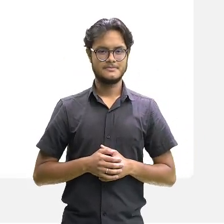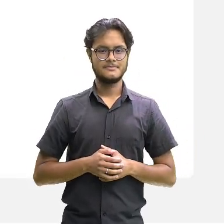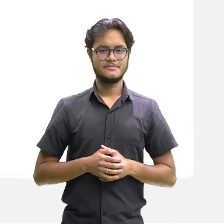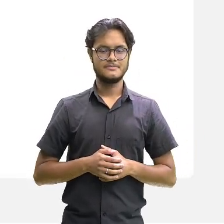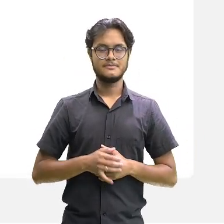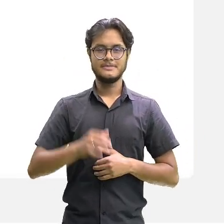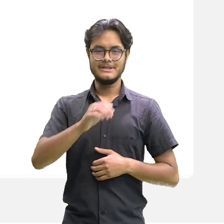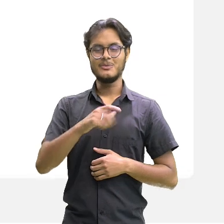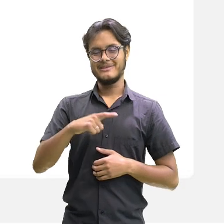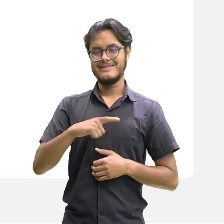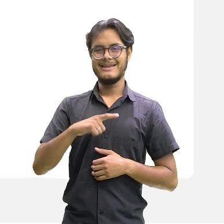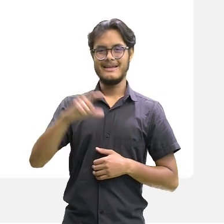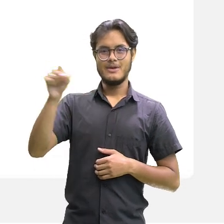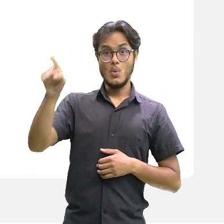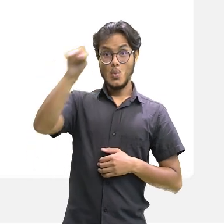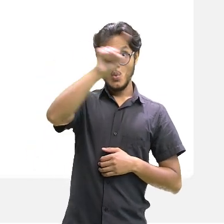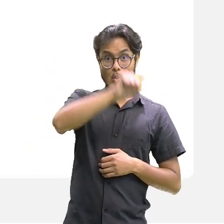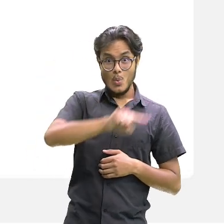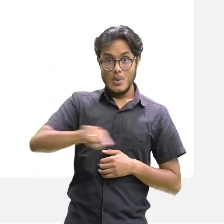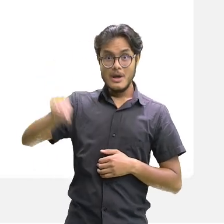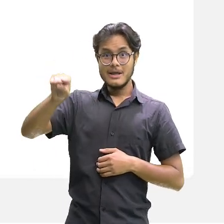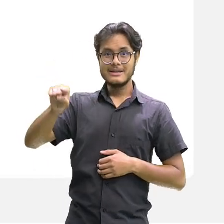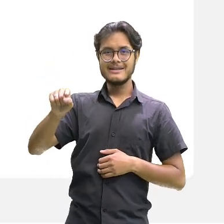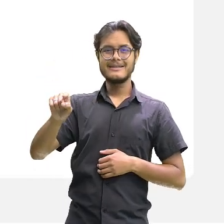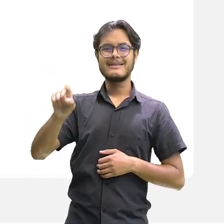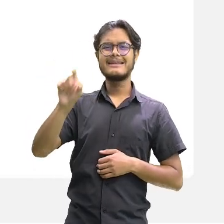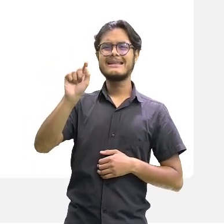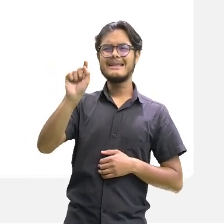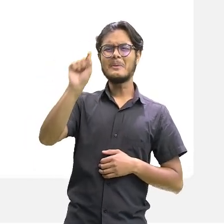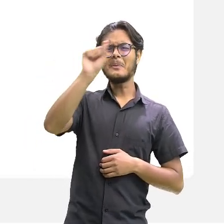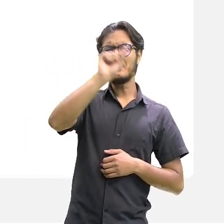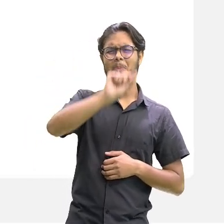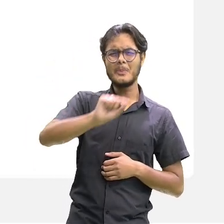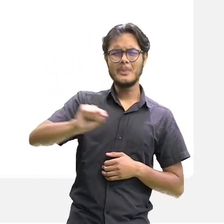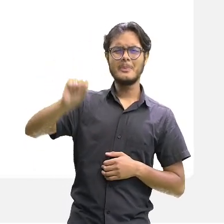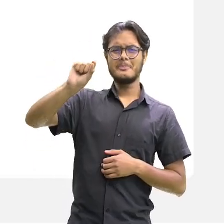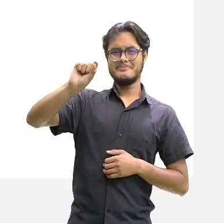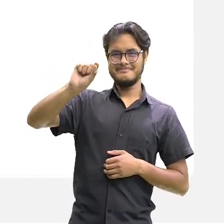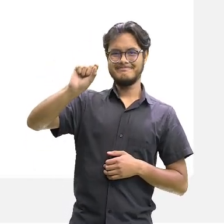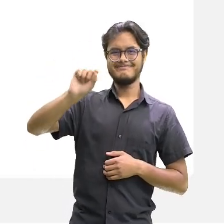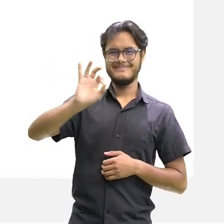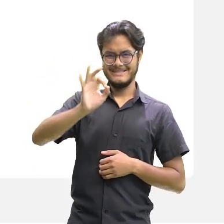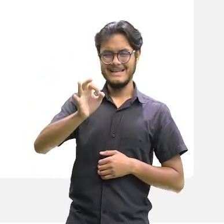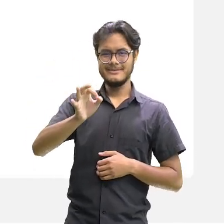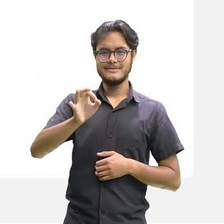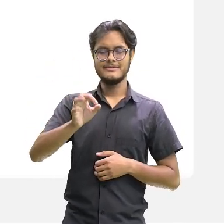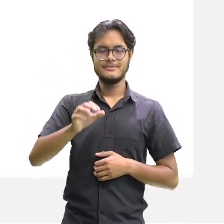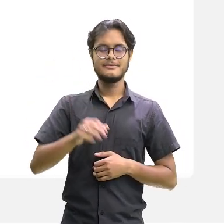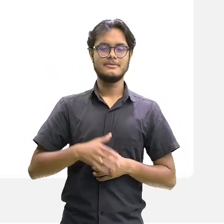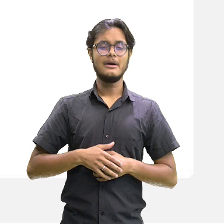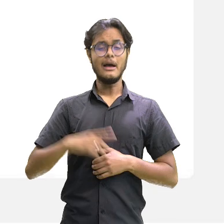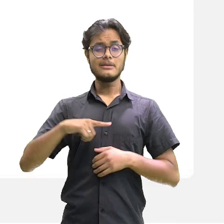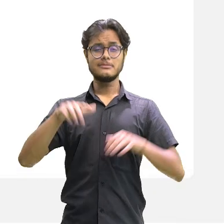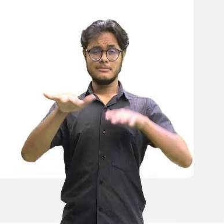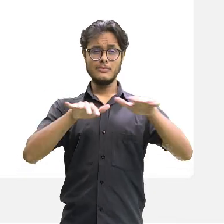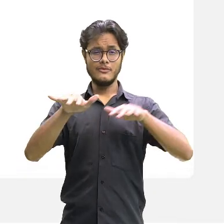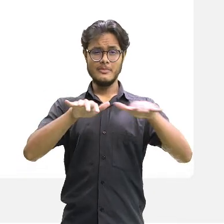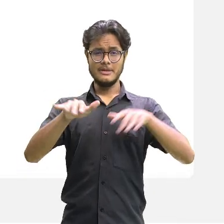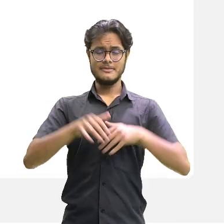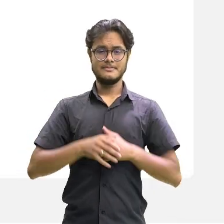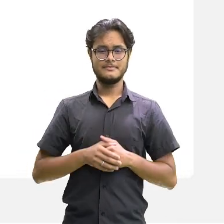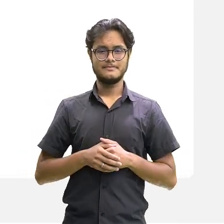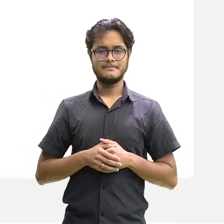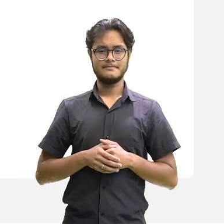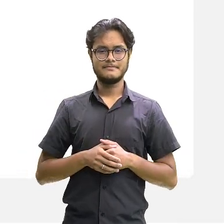de maior energia. E quando ele volta, ele perde essa energia. Então a gente falou que o modelo de Rutherford não